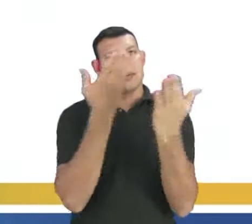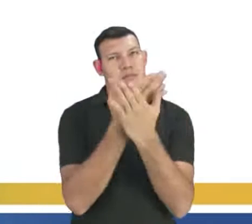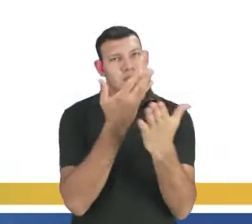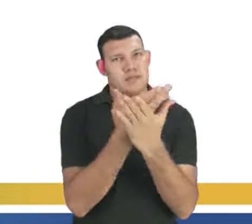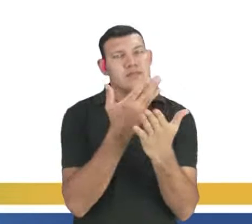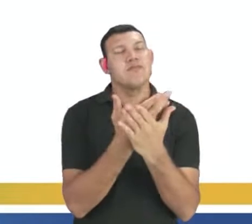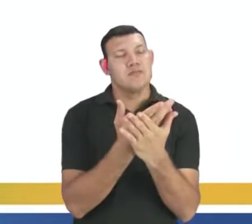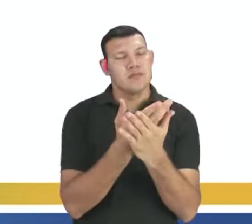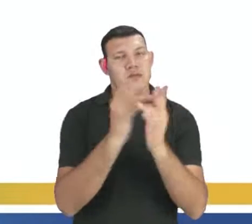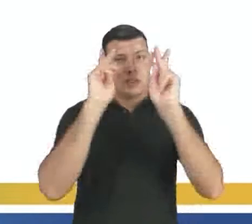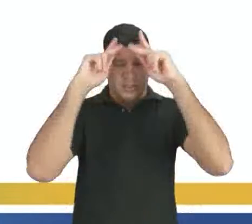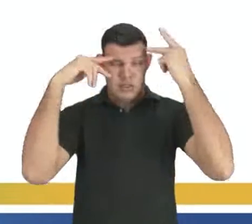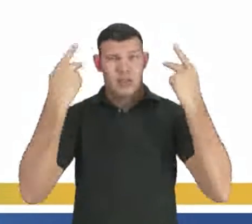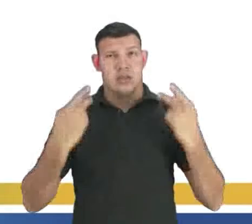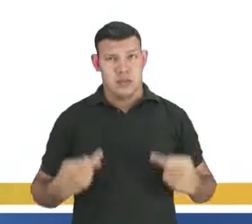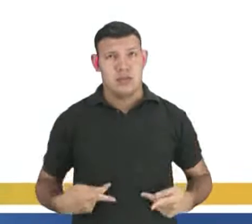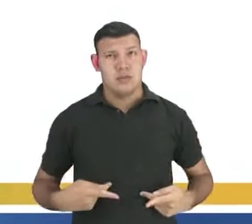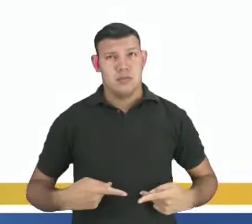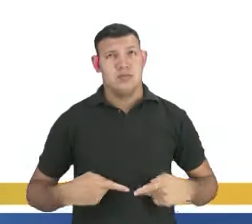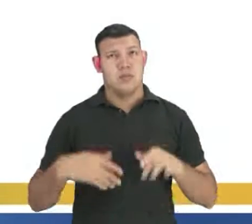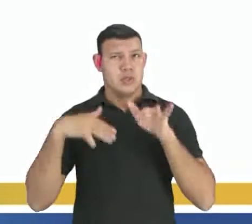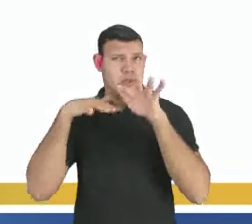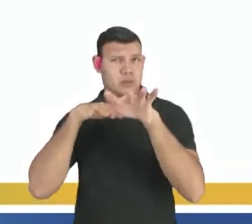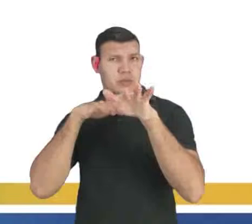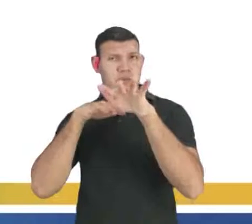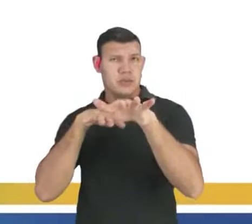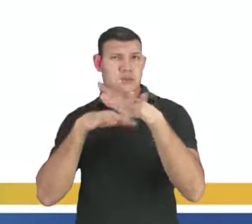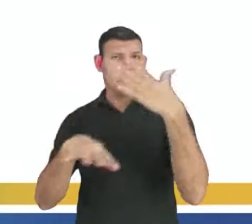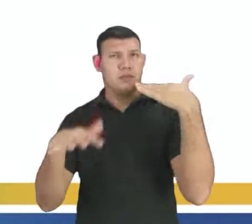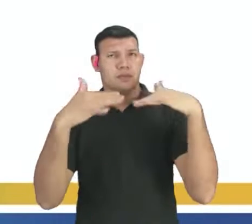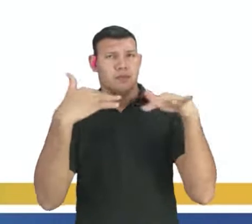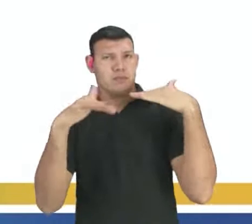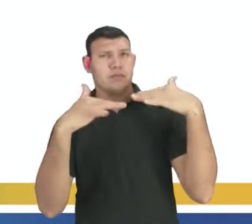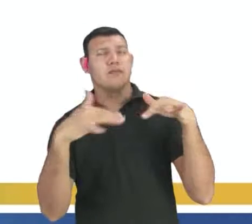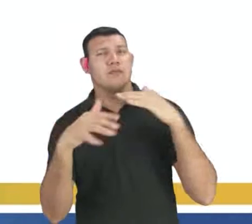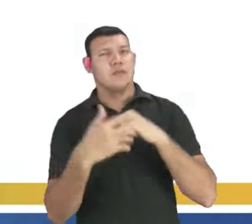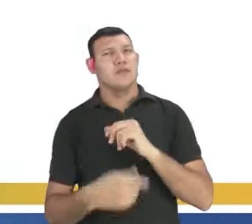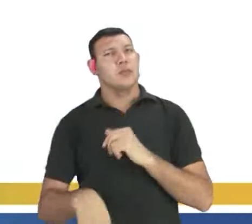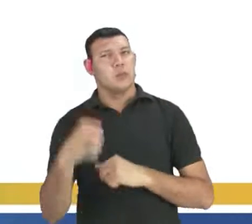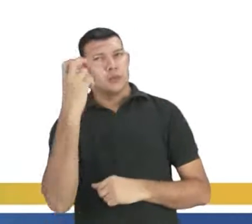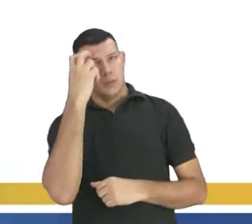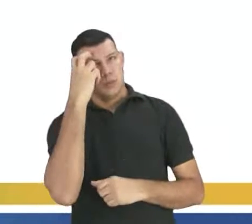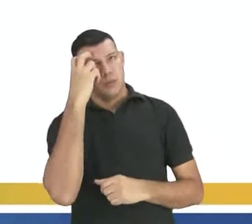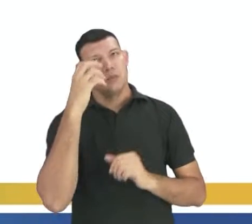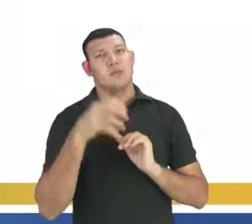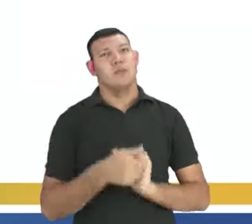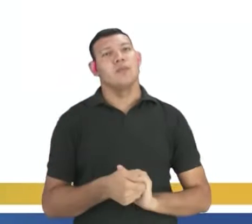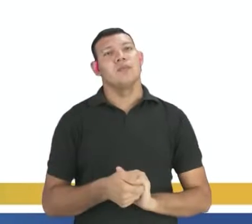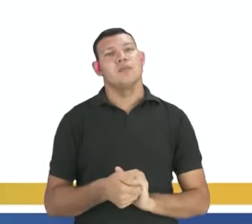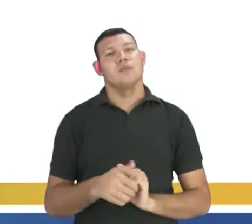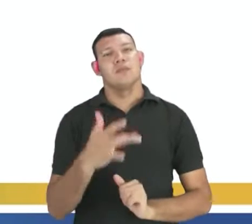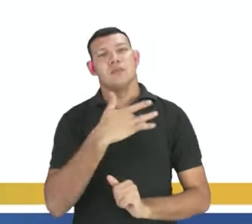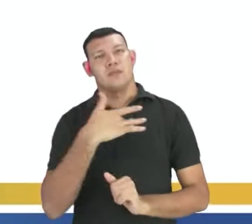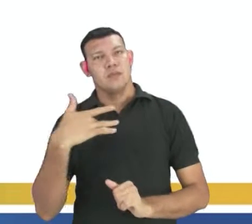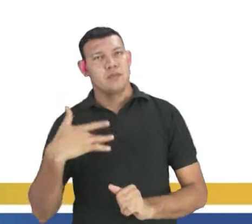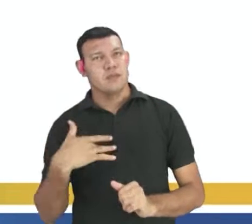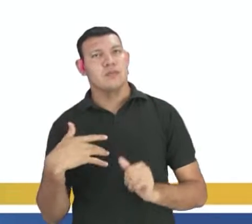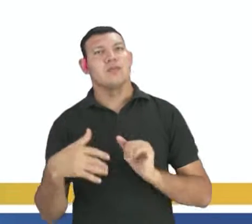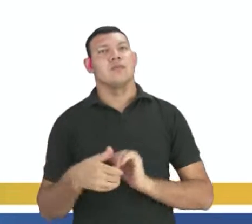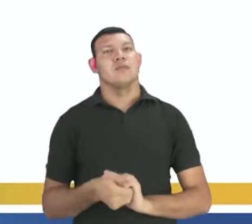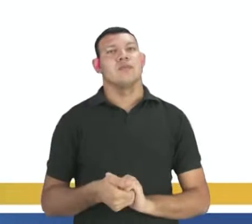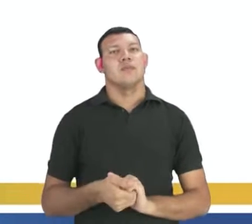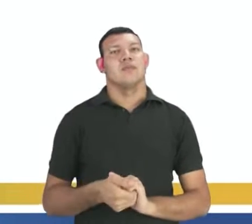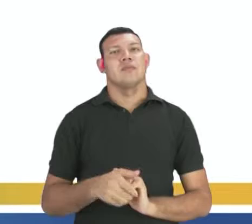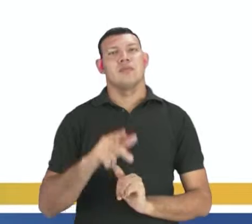grande manifestação, que pode ter um movimento como forma cultural, como forma de saúde,